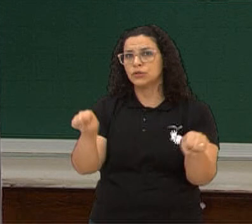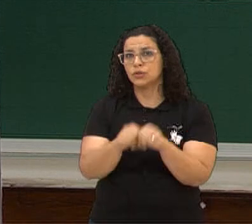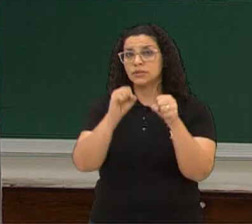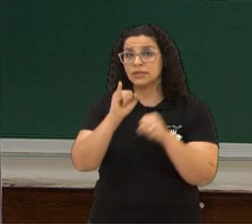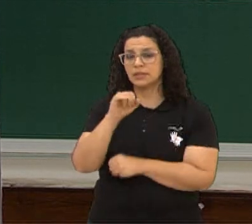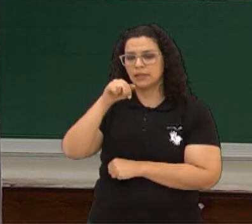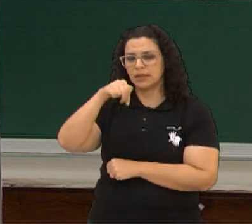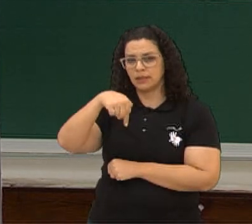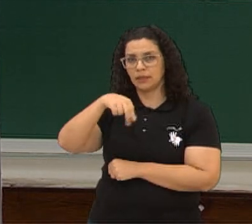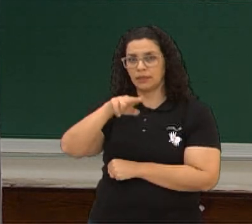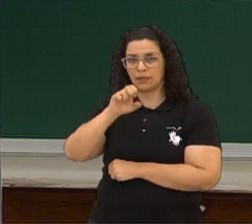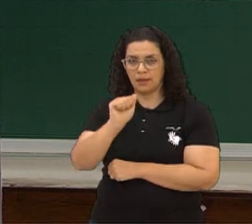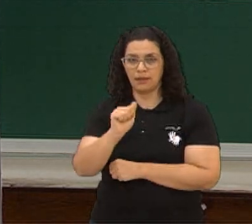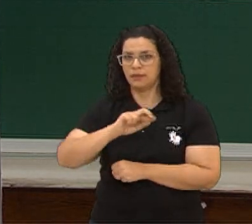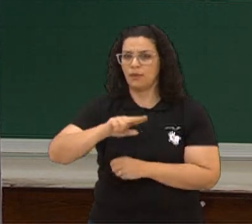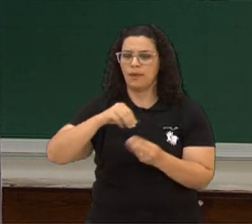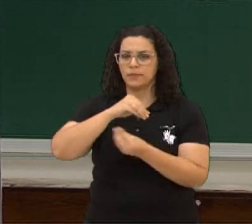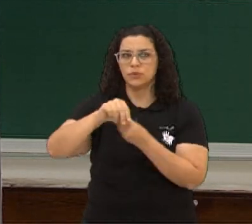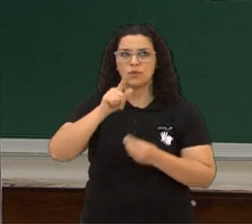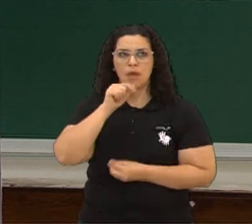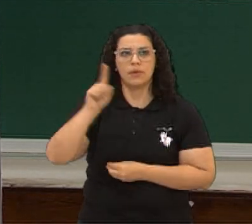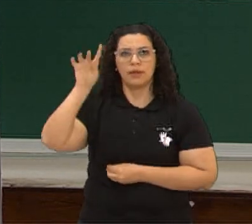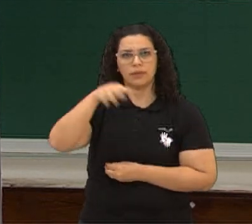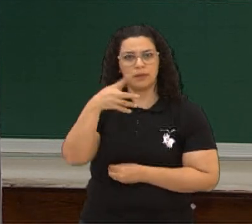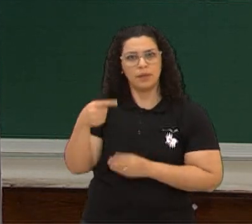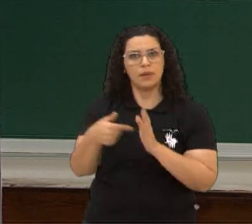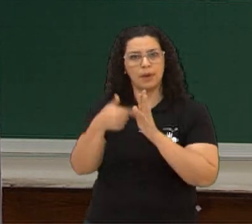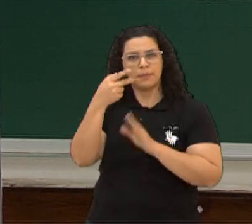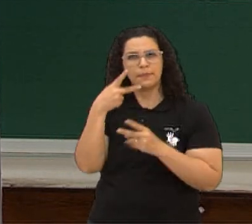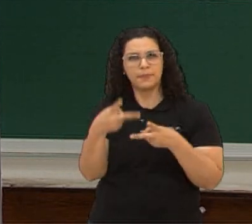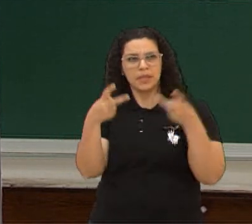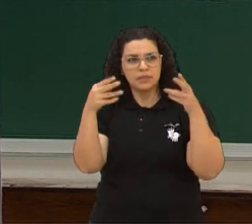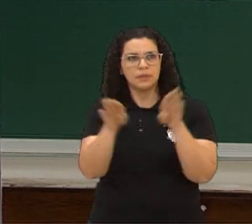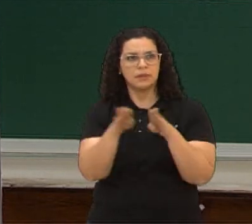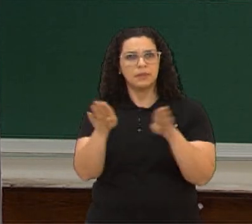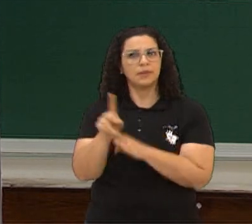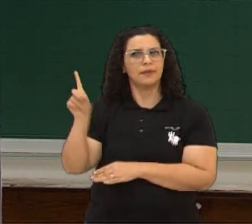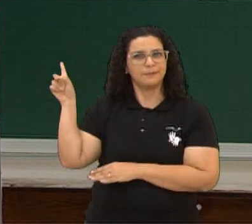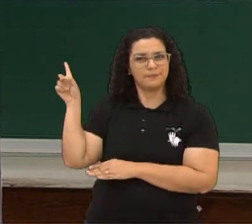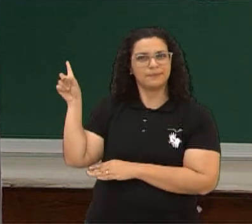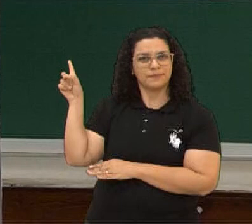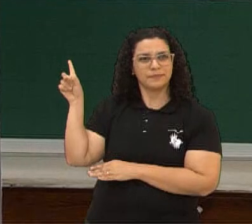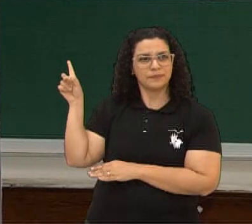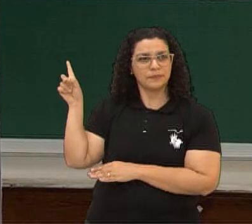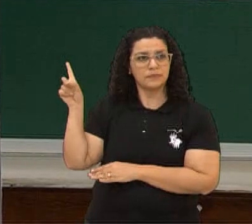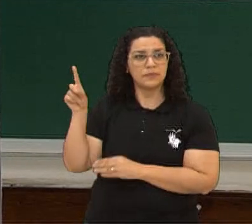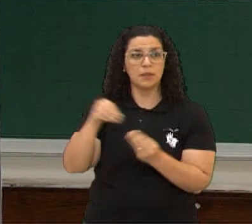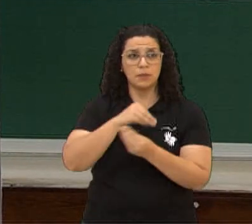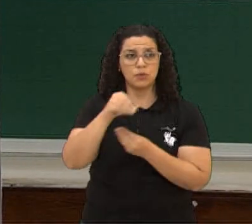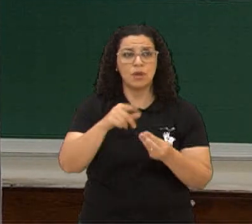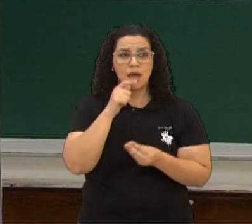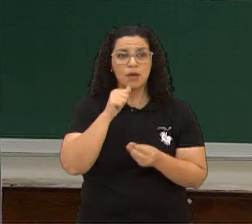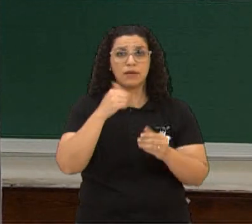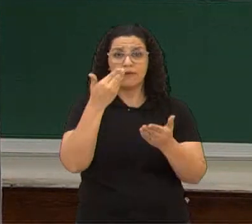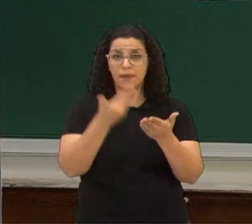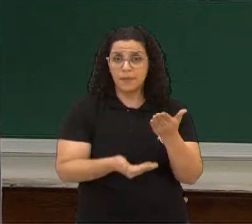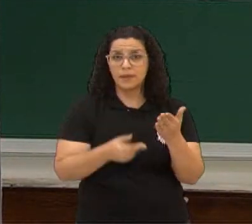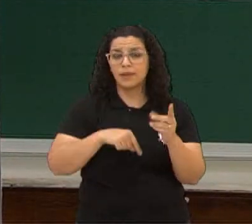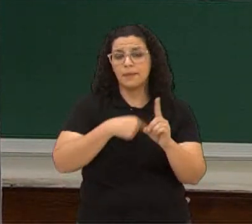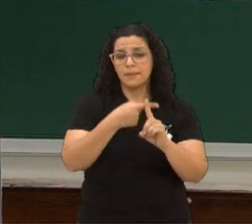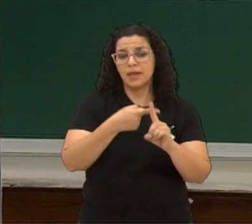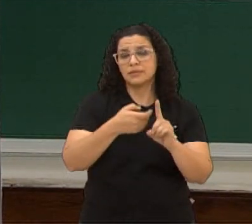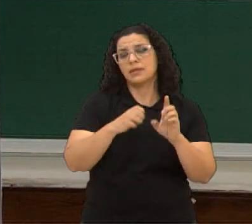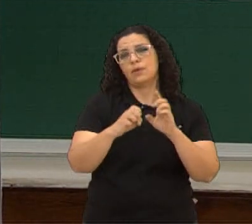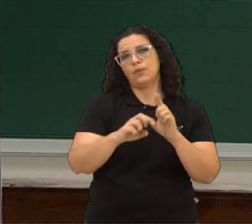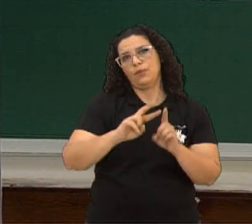Certo? E aí aqui a gente tem a nossa tabelinha para observar, né? Que se eu tiver eletrólise aquosa, quem vai ganhar vai